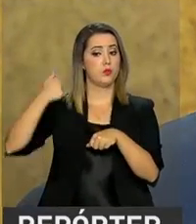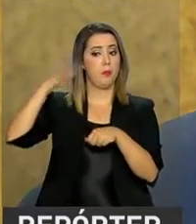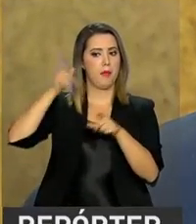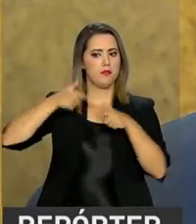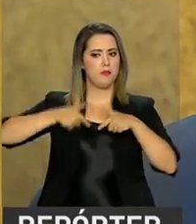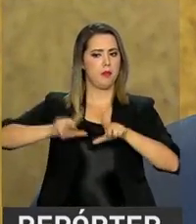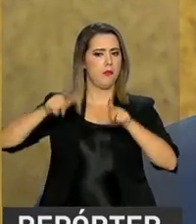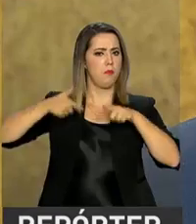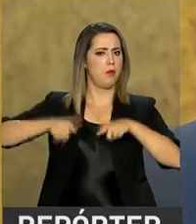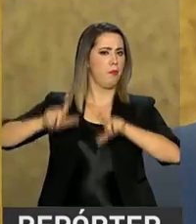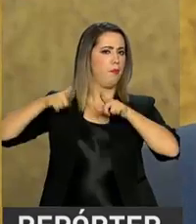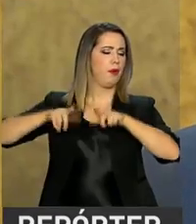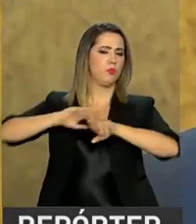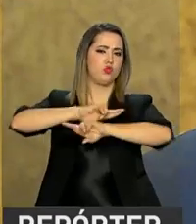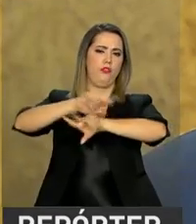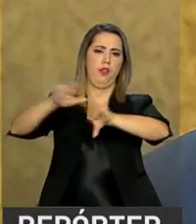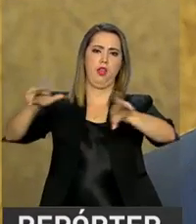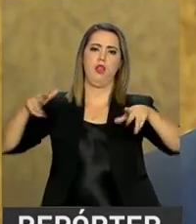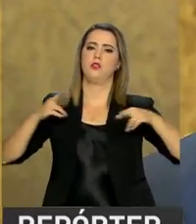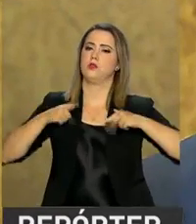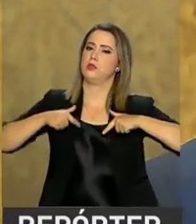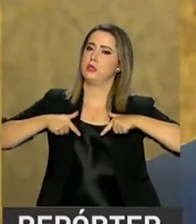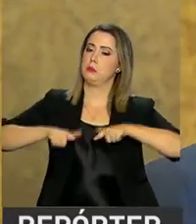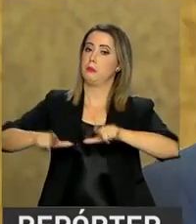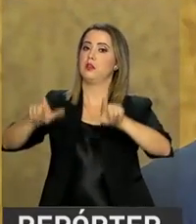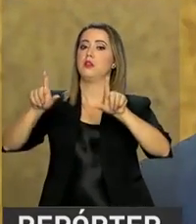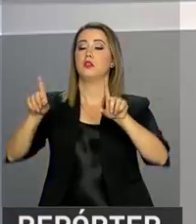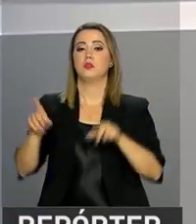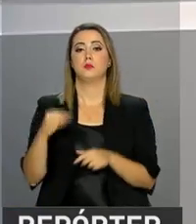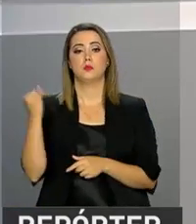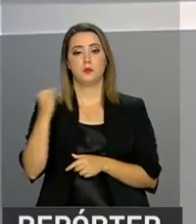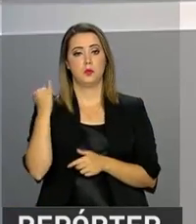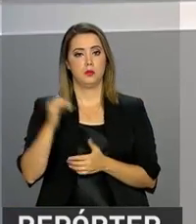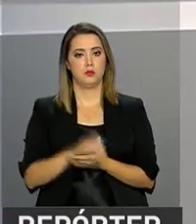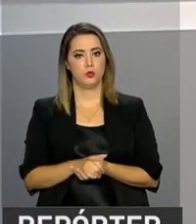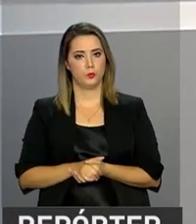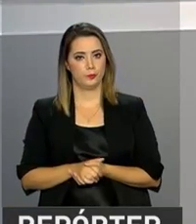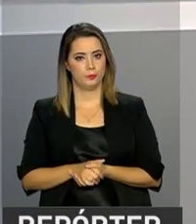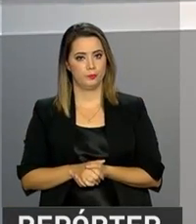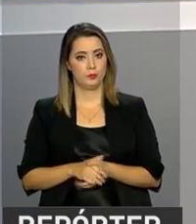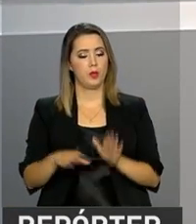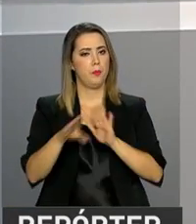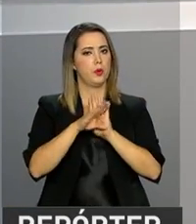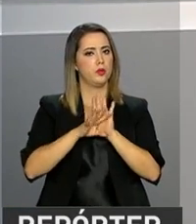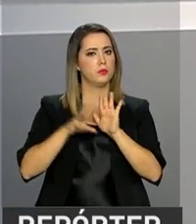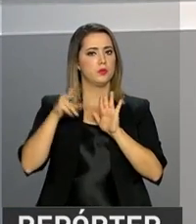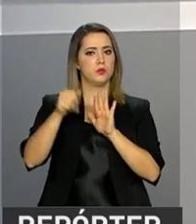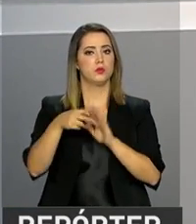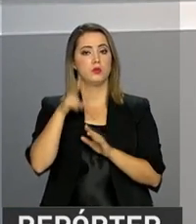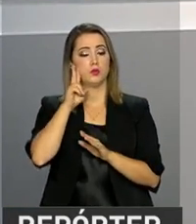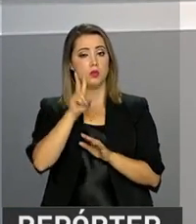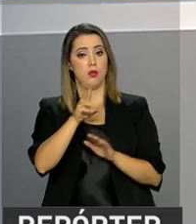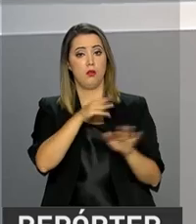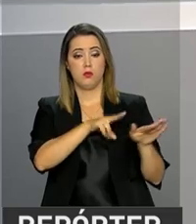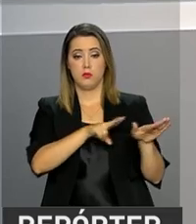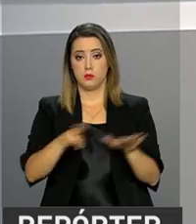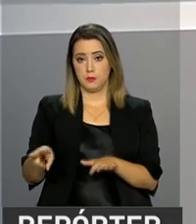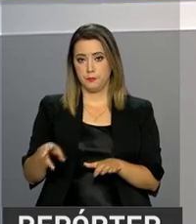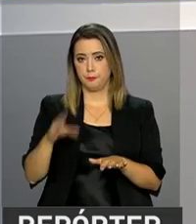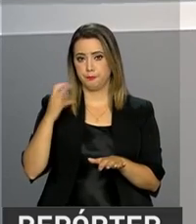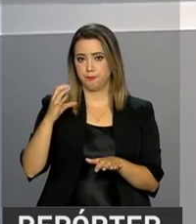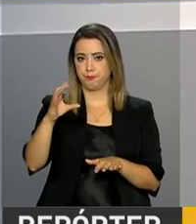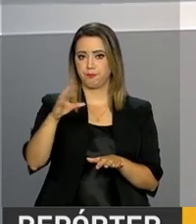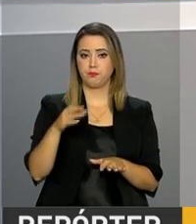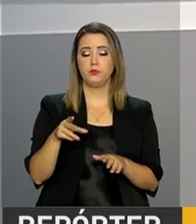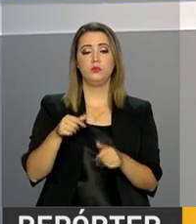Ele ganhou prêmios importantíssimos, inclusive o prêmio Balzan. A programação completa da Semana Nacional de Ciência e